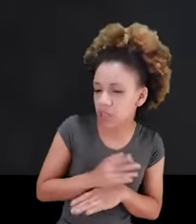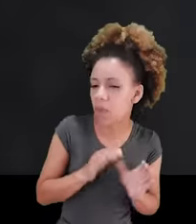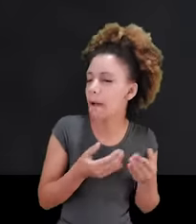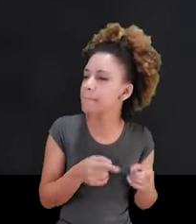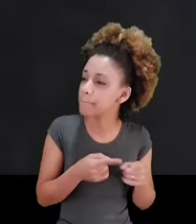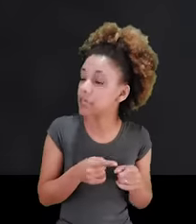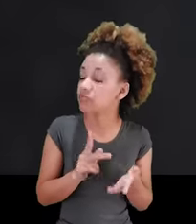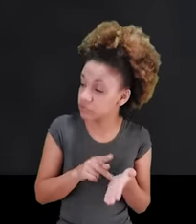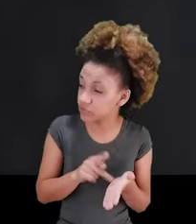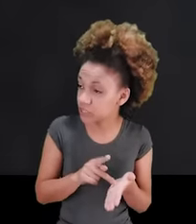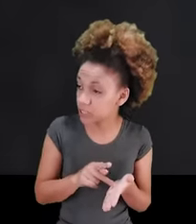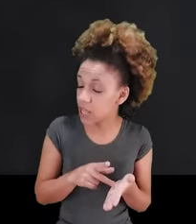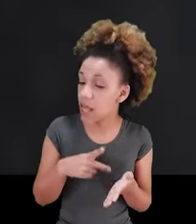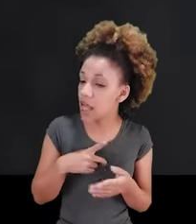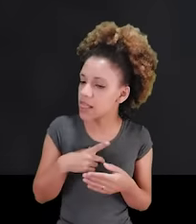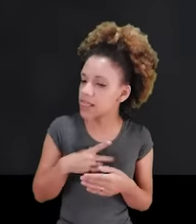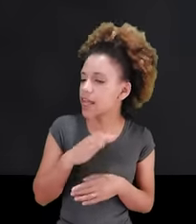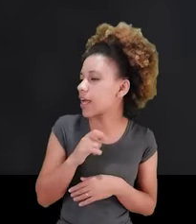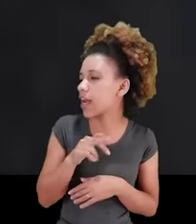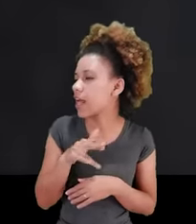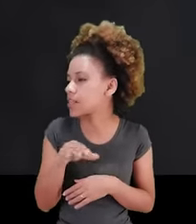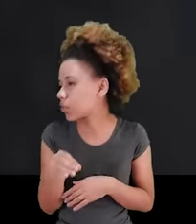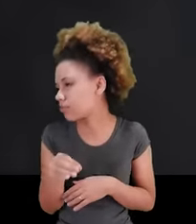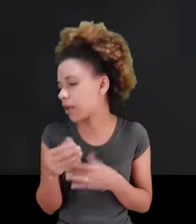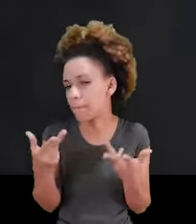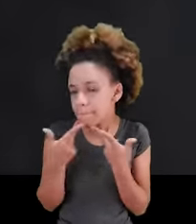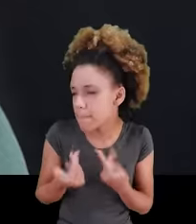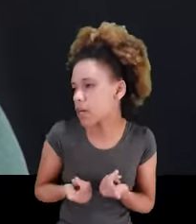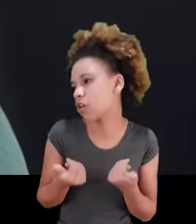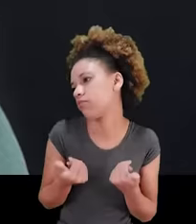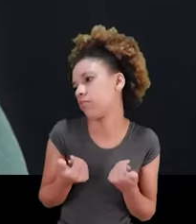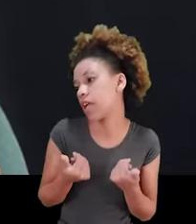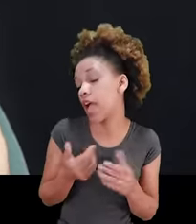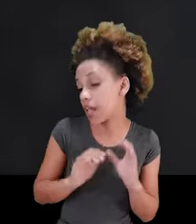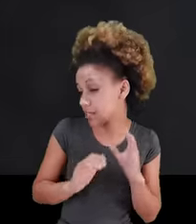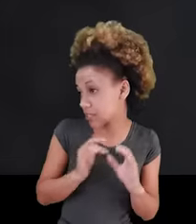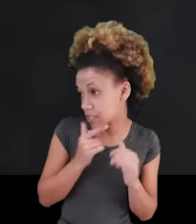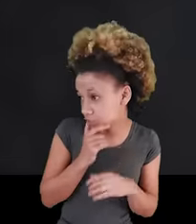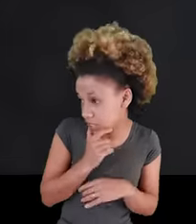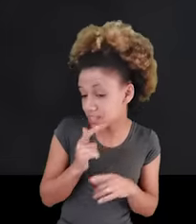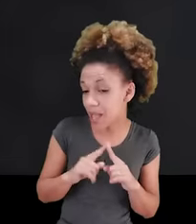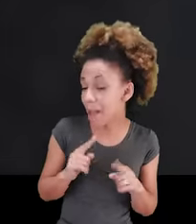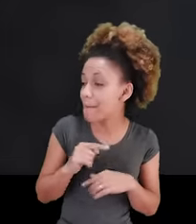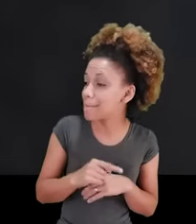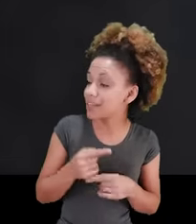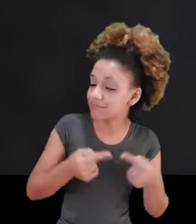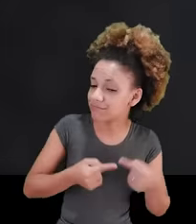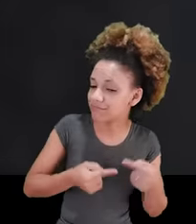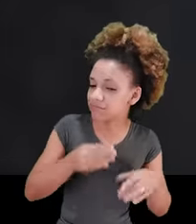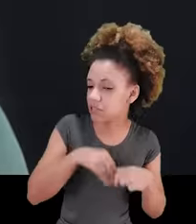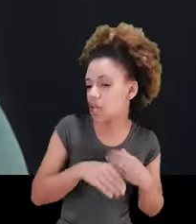que, tem classe internacional, que são os The Gift. Cantam em inglês. Pronto, é isso que eu quero. Só que os The Gift estão a concorrer com os The Gift